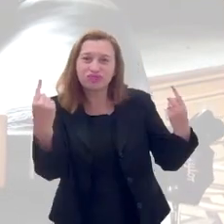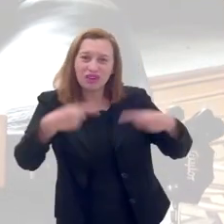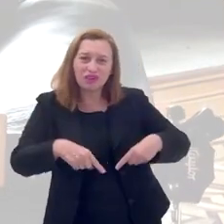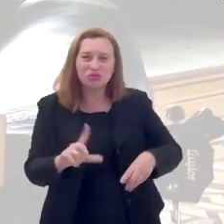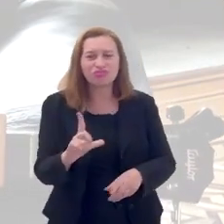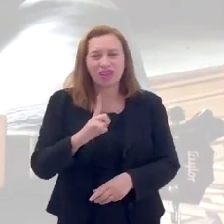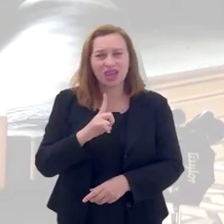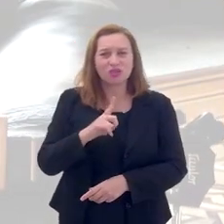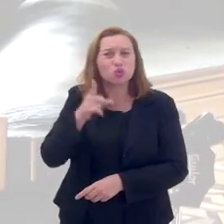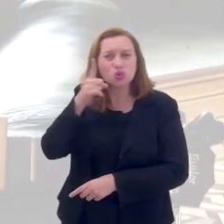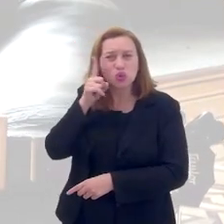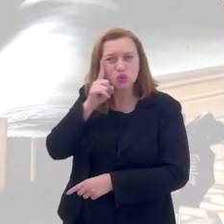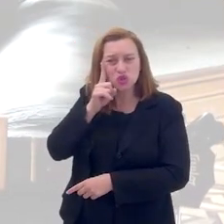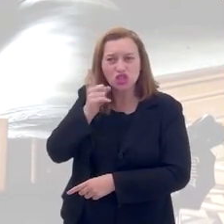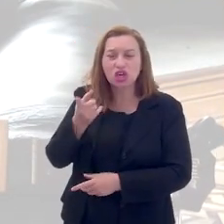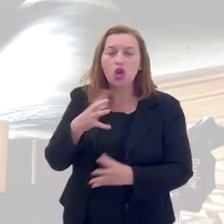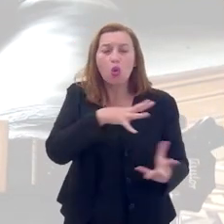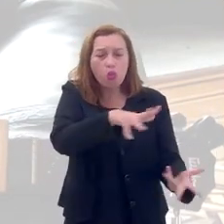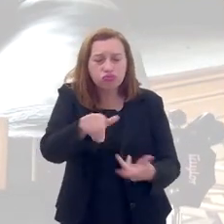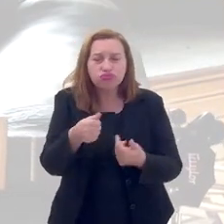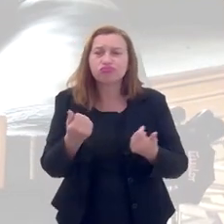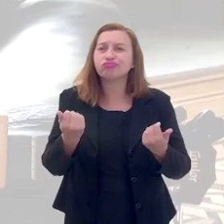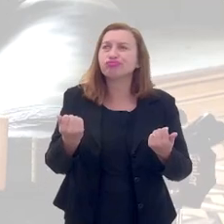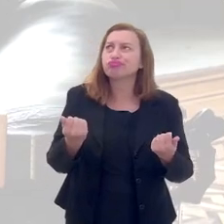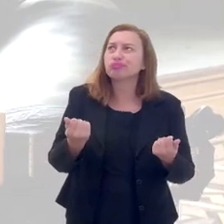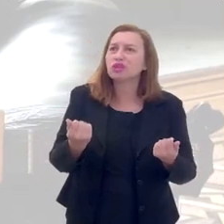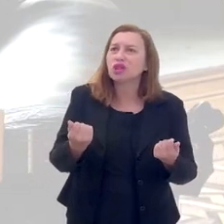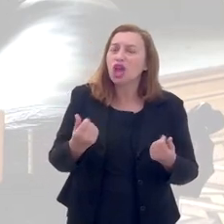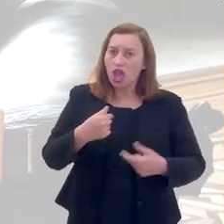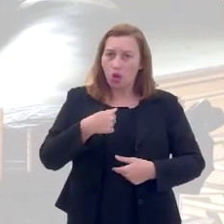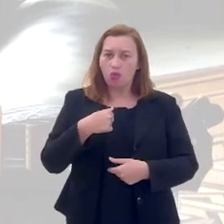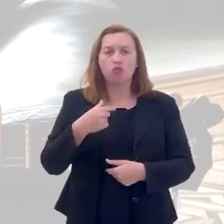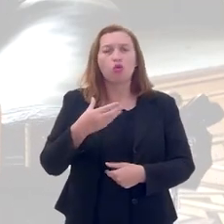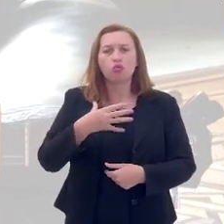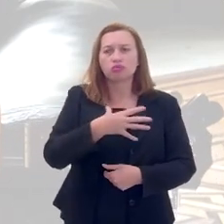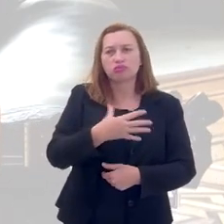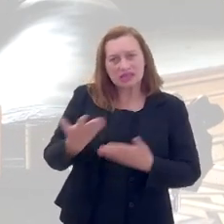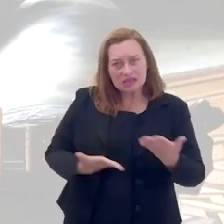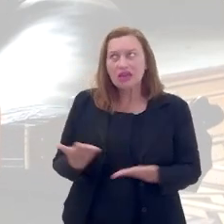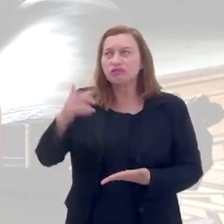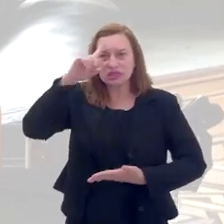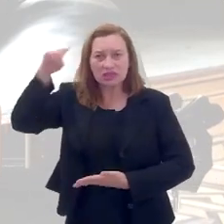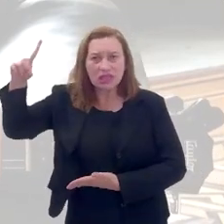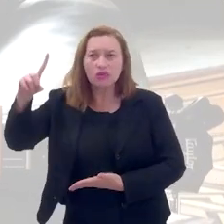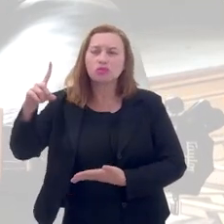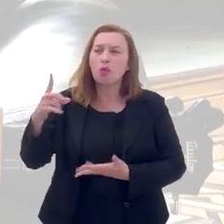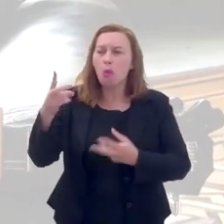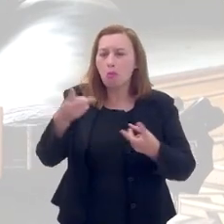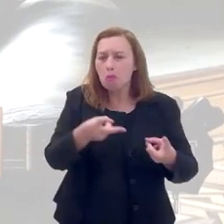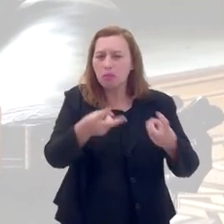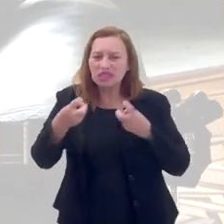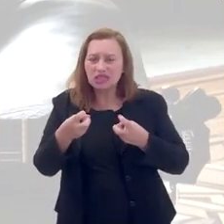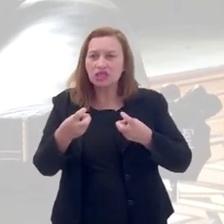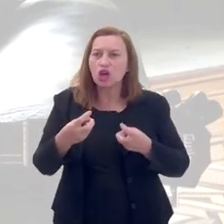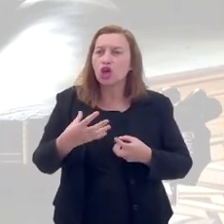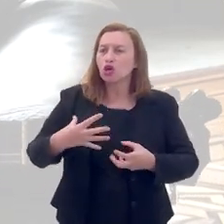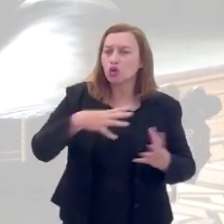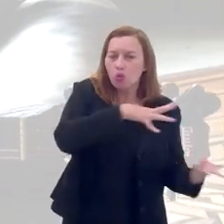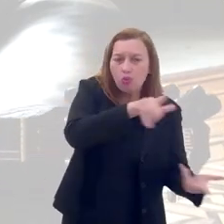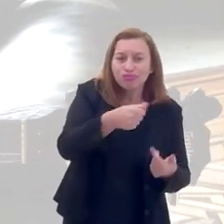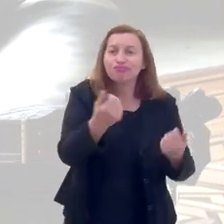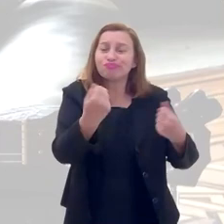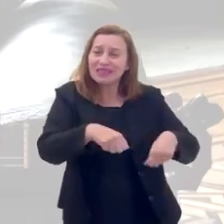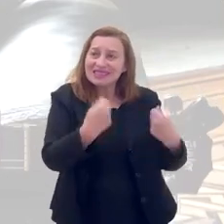desafia e o mundo precisa eu como homem de Deus como homem cristão Eu percebo que o mundo precisa de Deus